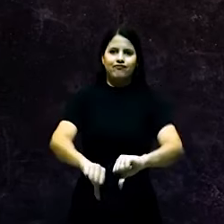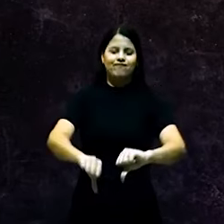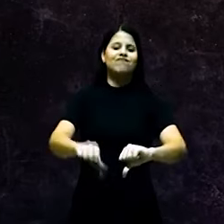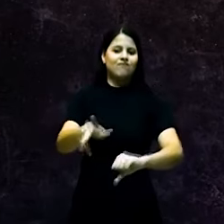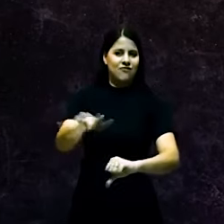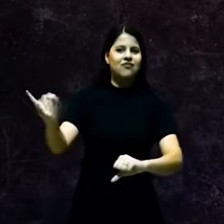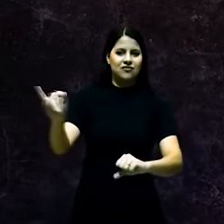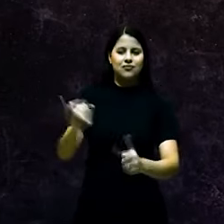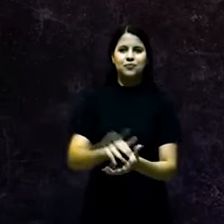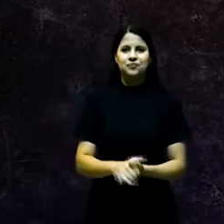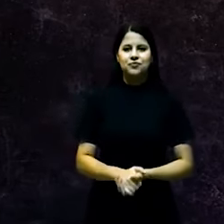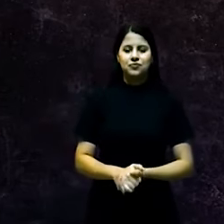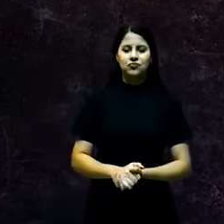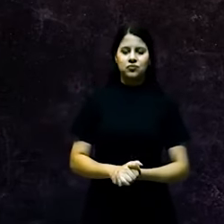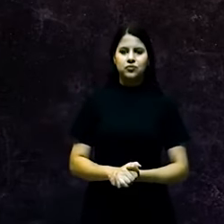prosperará,